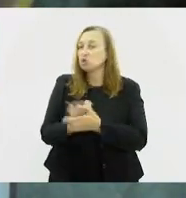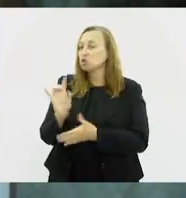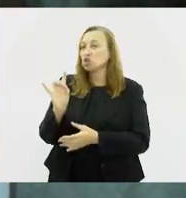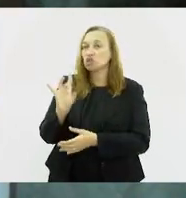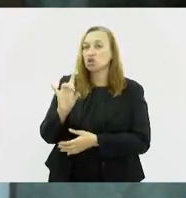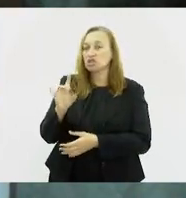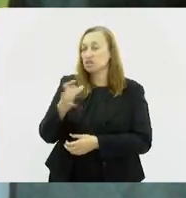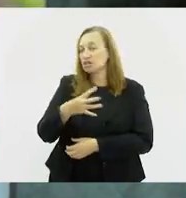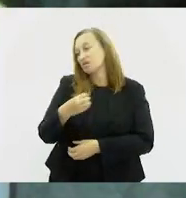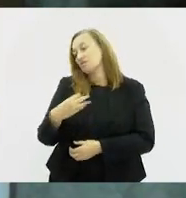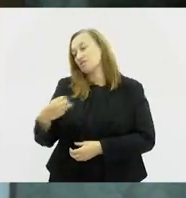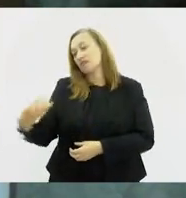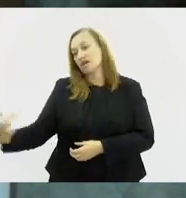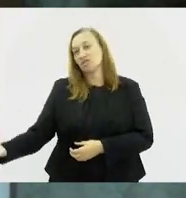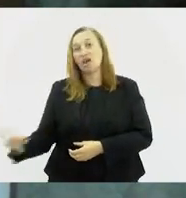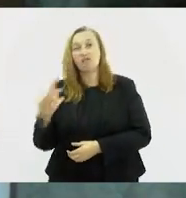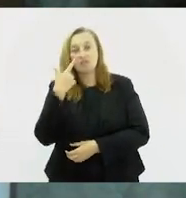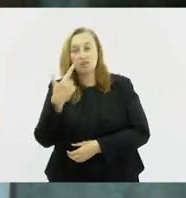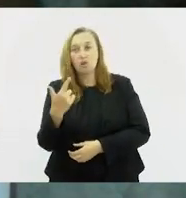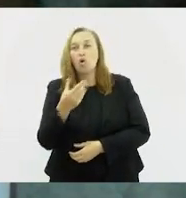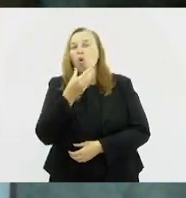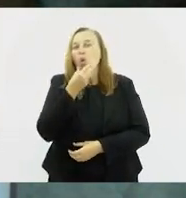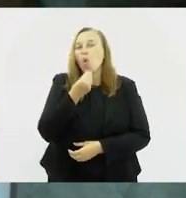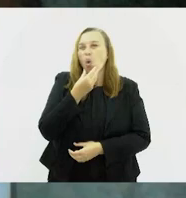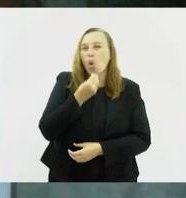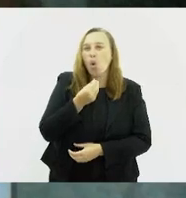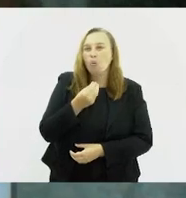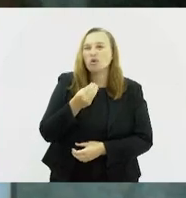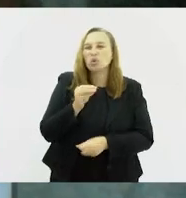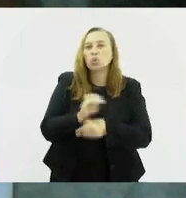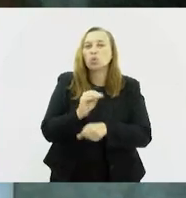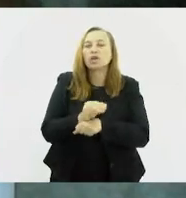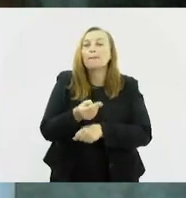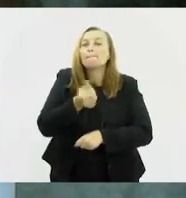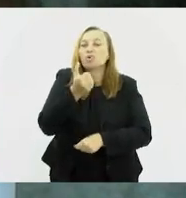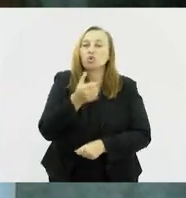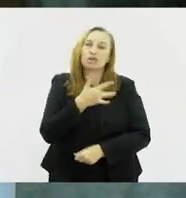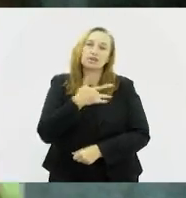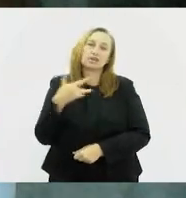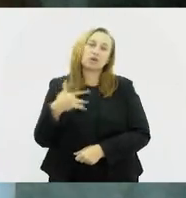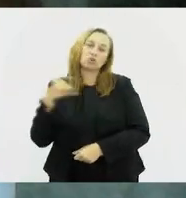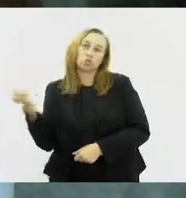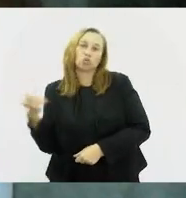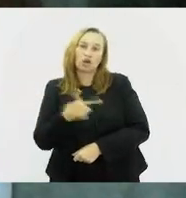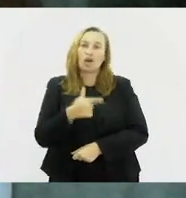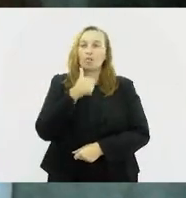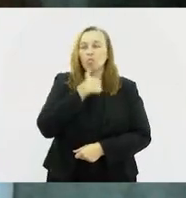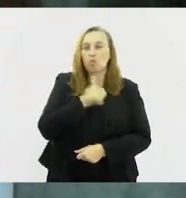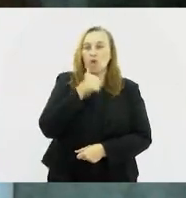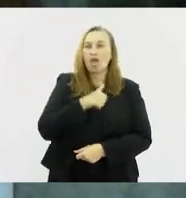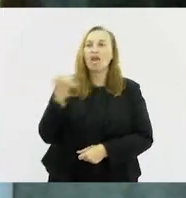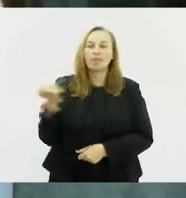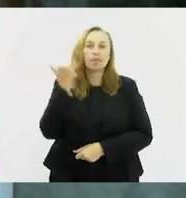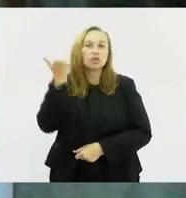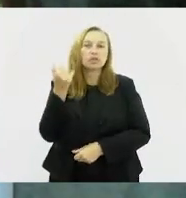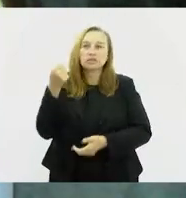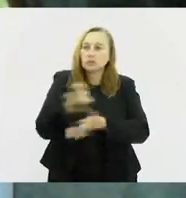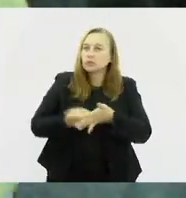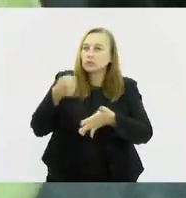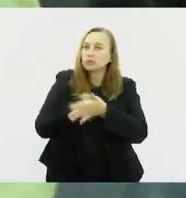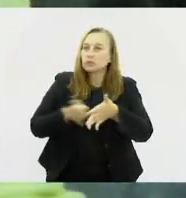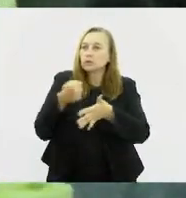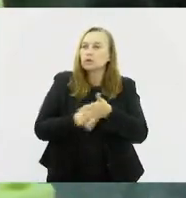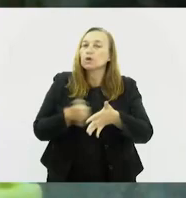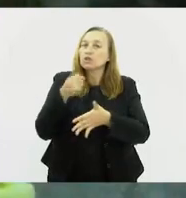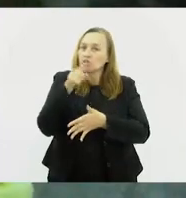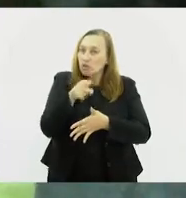ver que o homem cuida menos da saúde do que a mulher. E isso é importante que se diga, da insistência de vocês